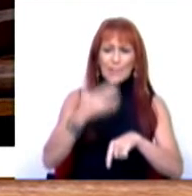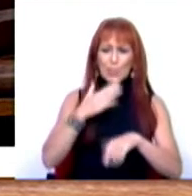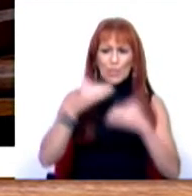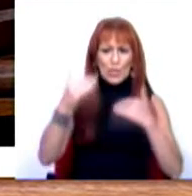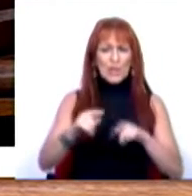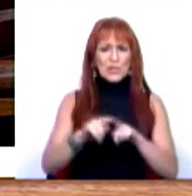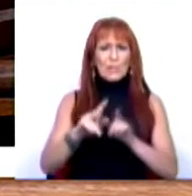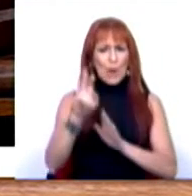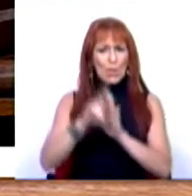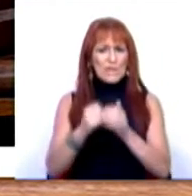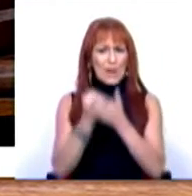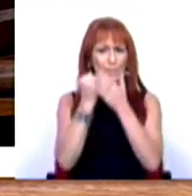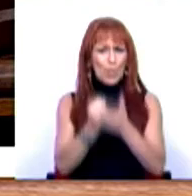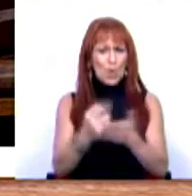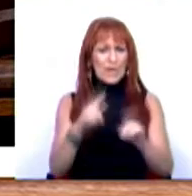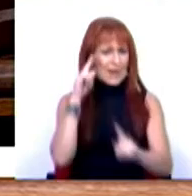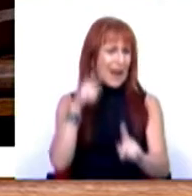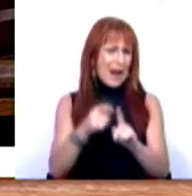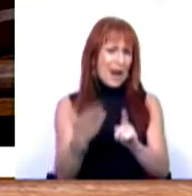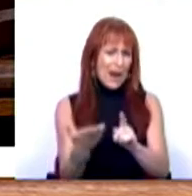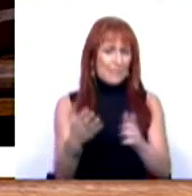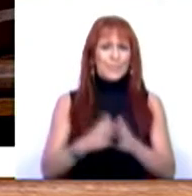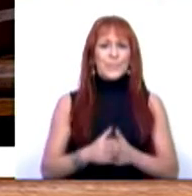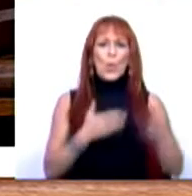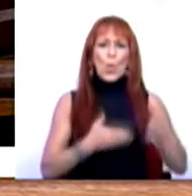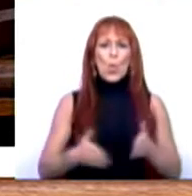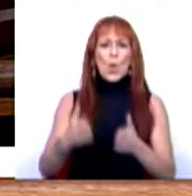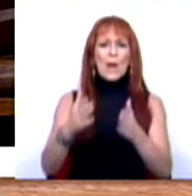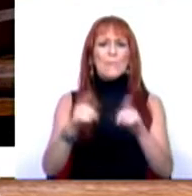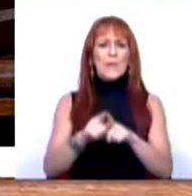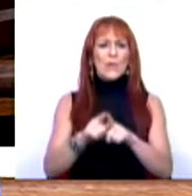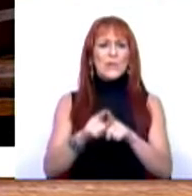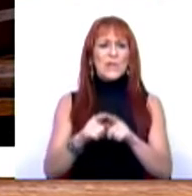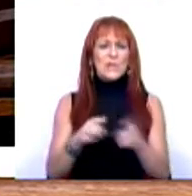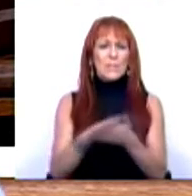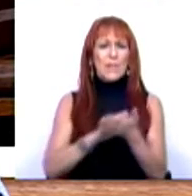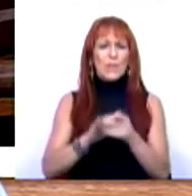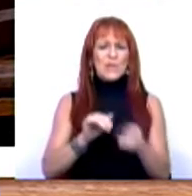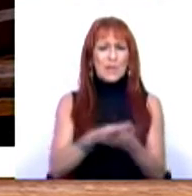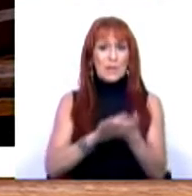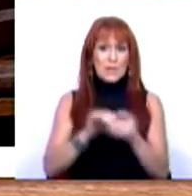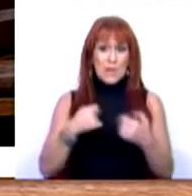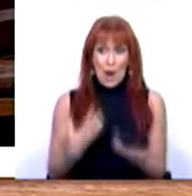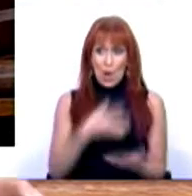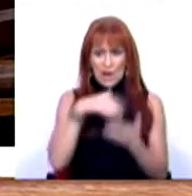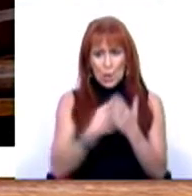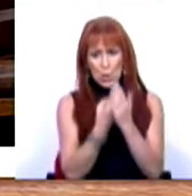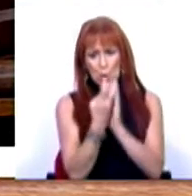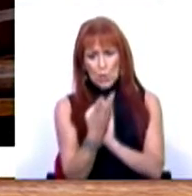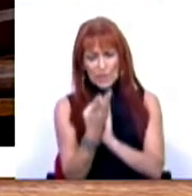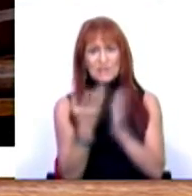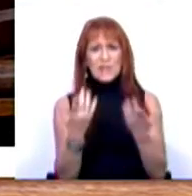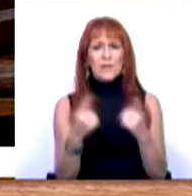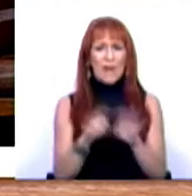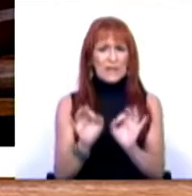devidamente reguladas e apoiadas para o efeito. O caminho de reforço das bases e dos alicerces que acabei de indicar